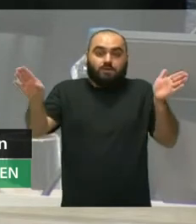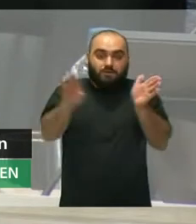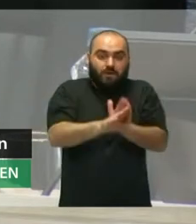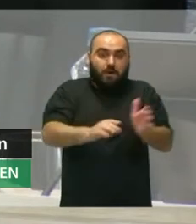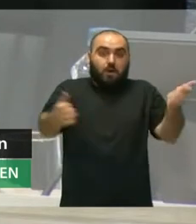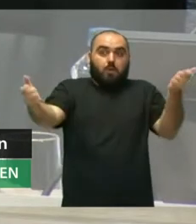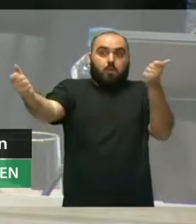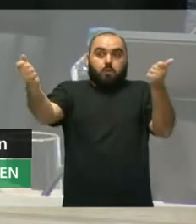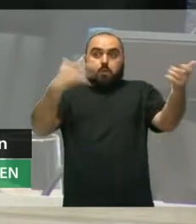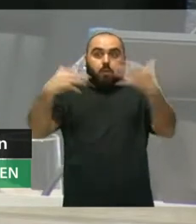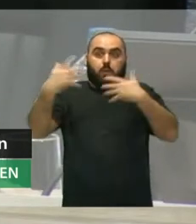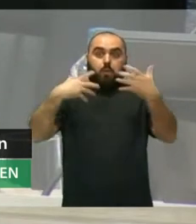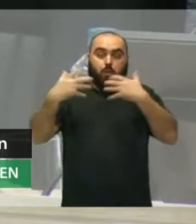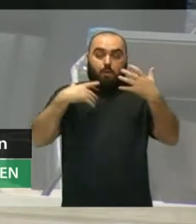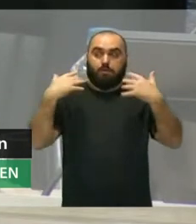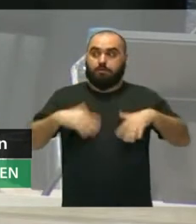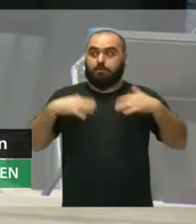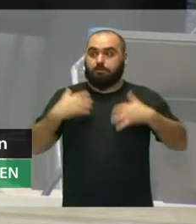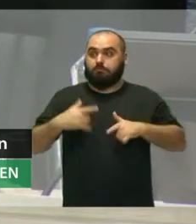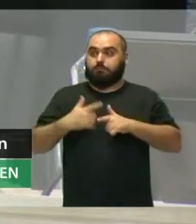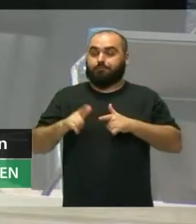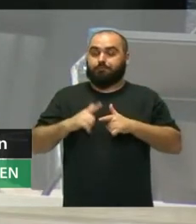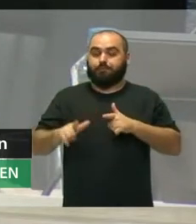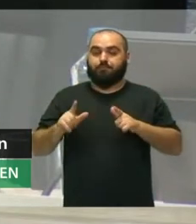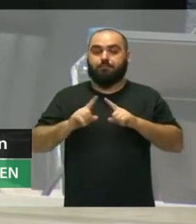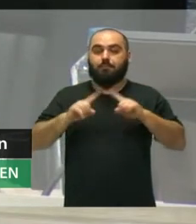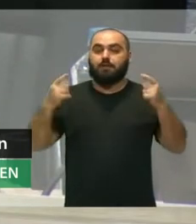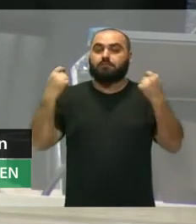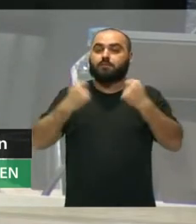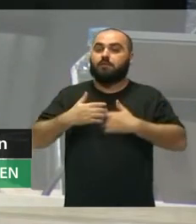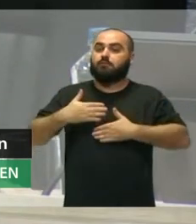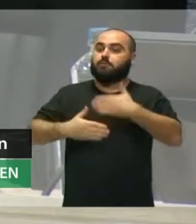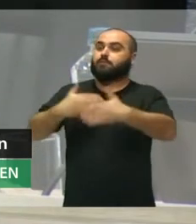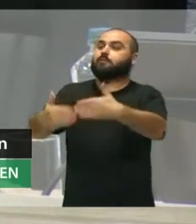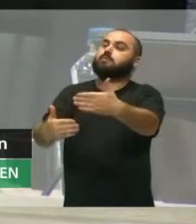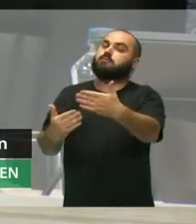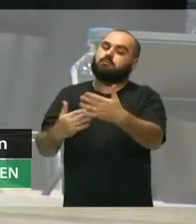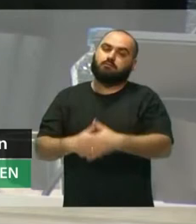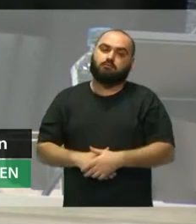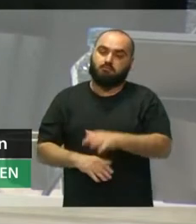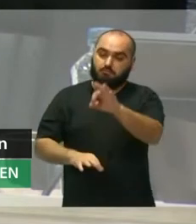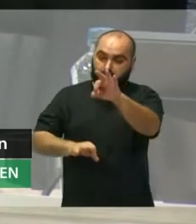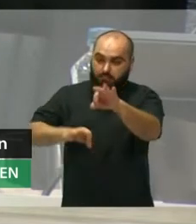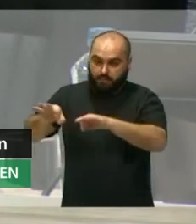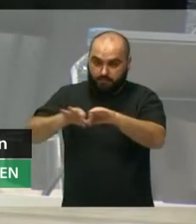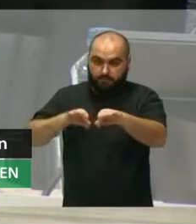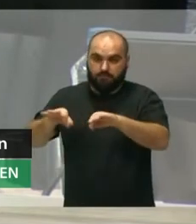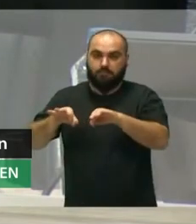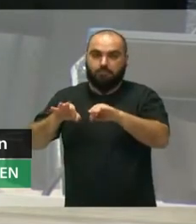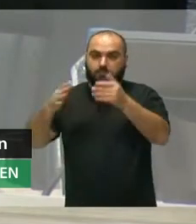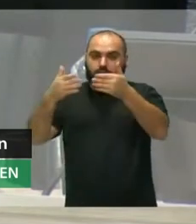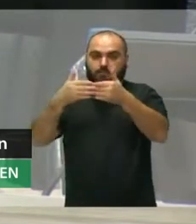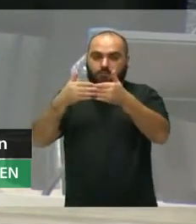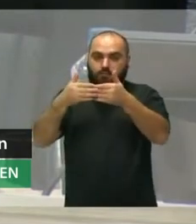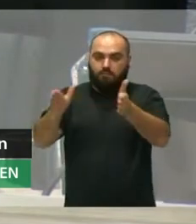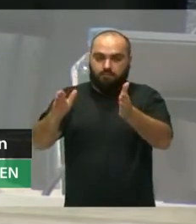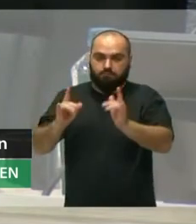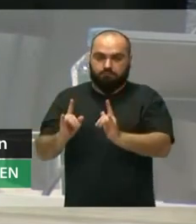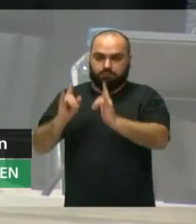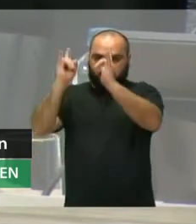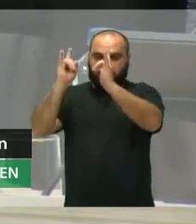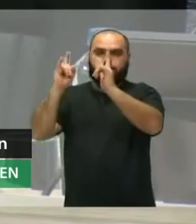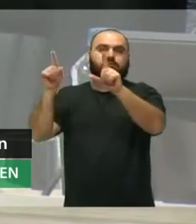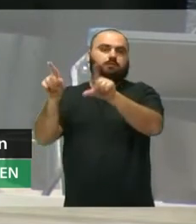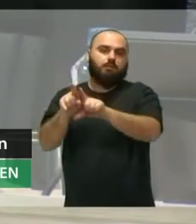no qual eu fui inserida, mas nós precisamos avançar e queremos avançar, tanto no planejamento da abertura do prédio como no